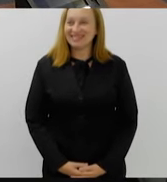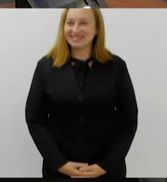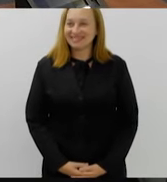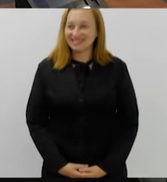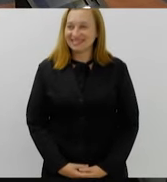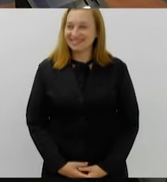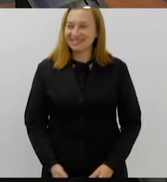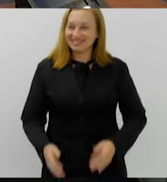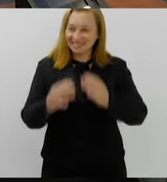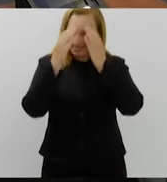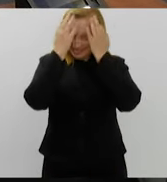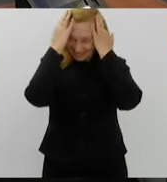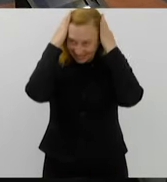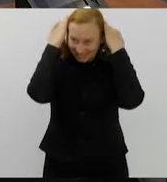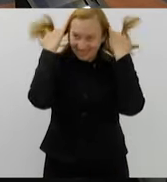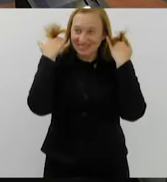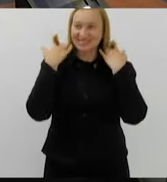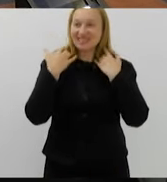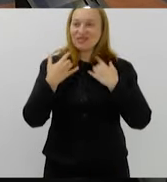qu